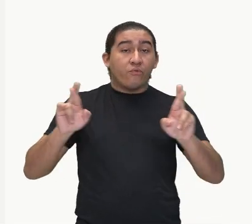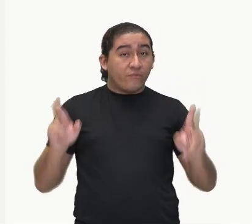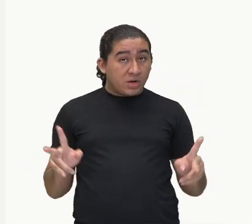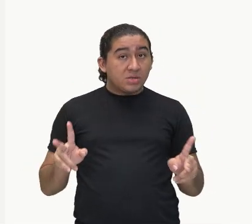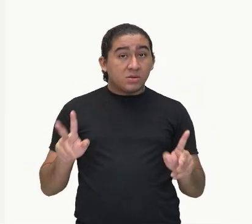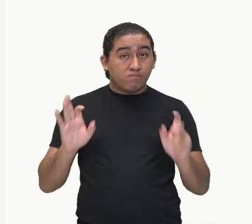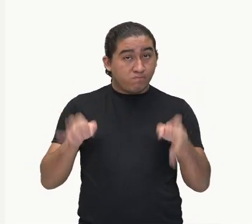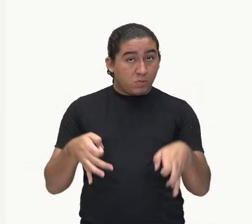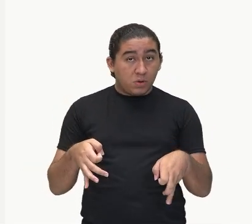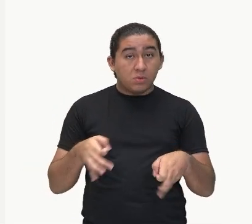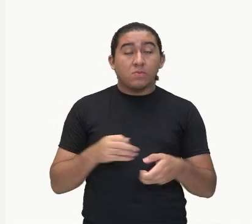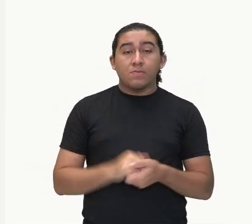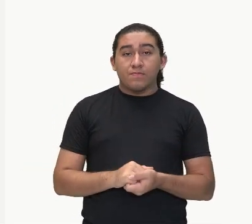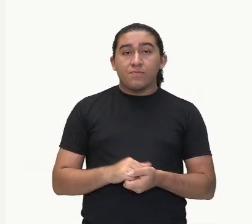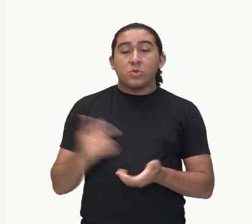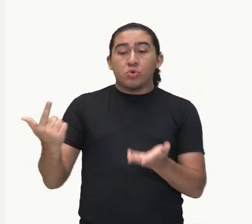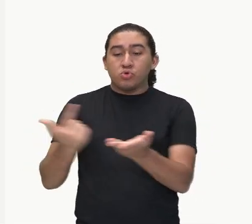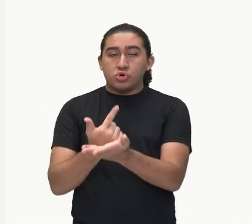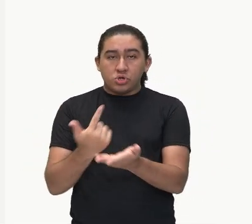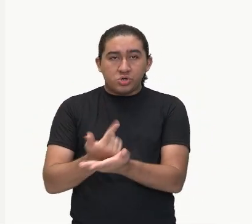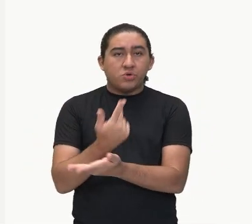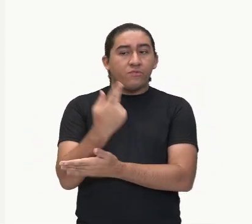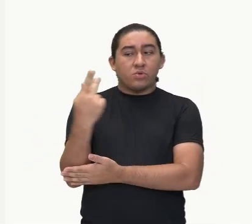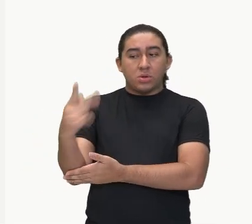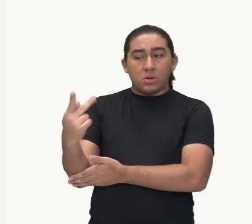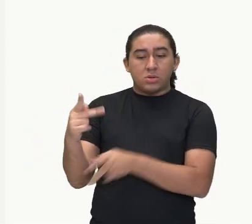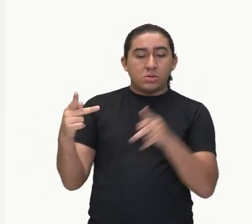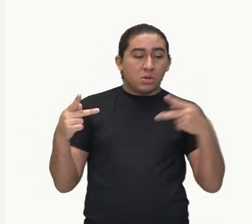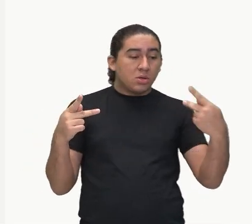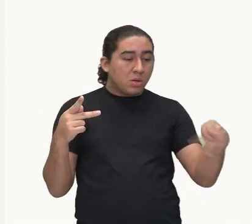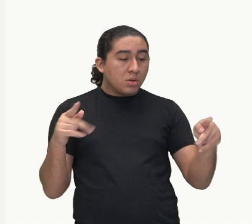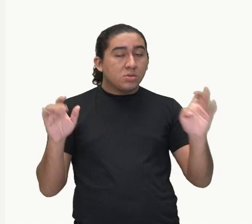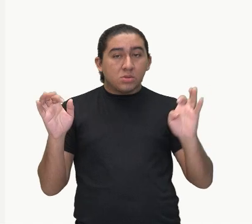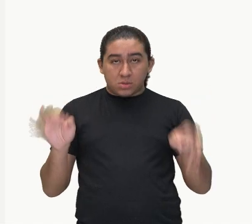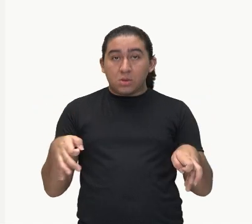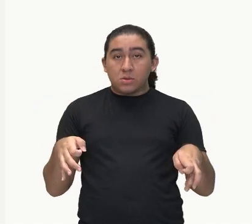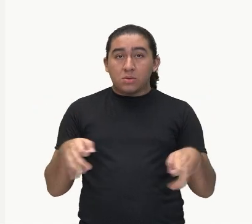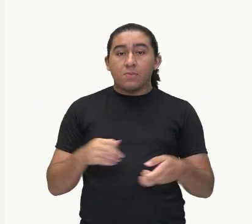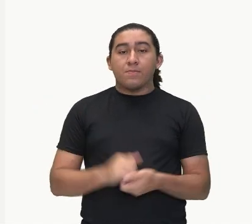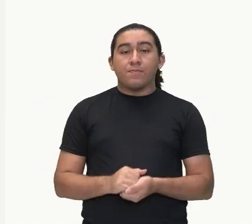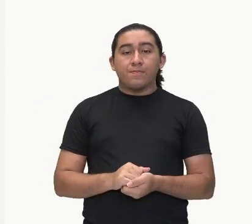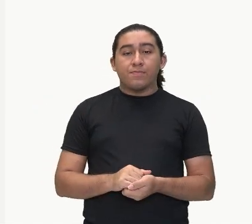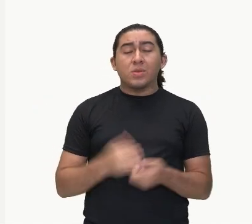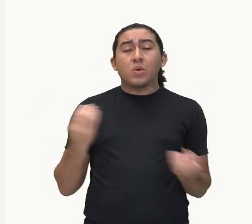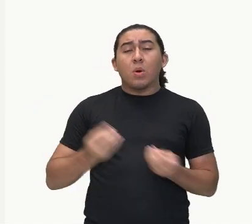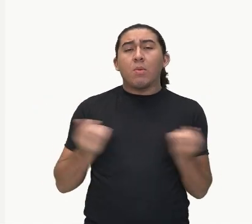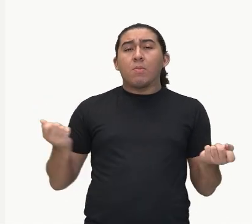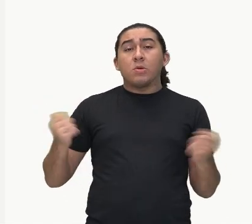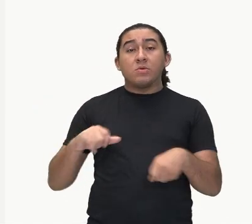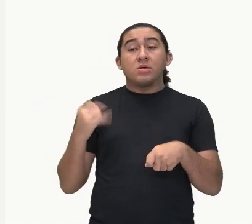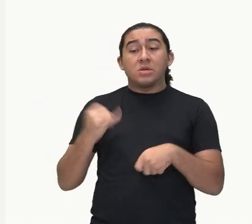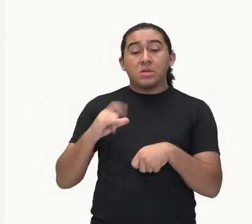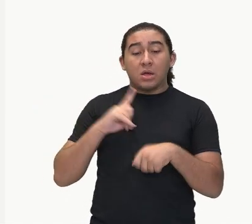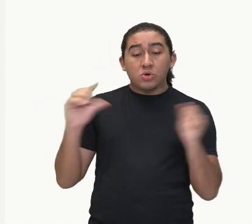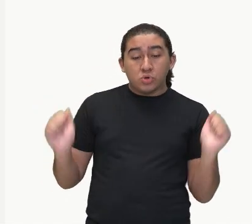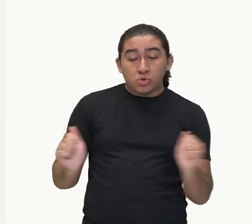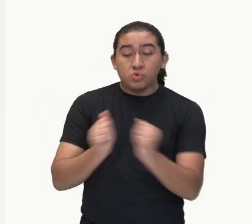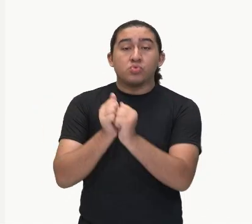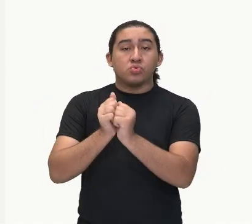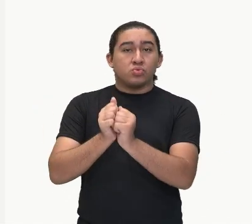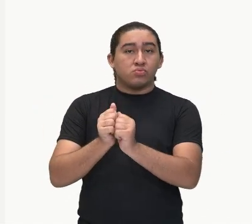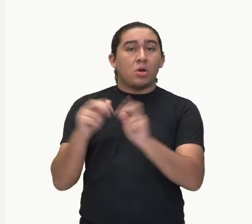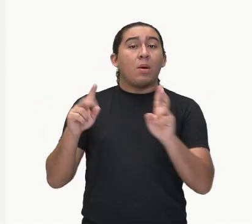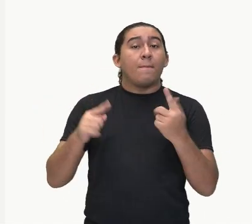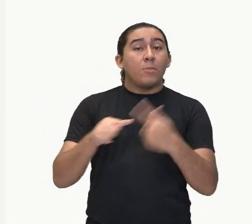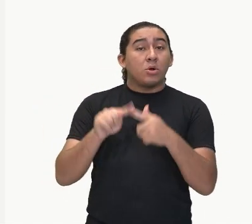que há nas obras do realismo e do naturalismo. A gente sempre trabalha junto pelo fato de